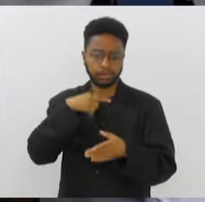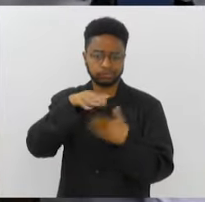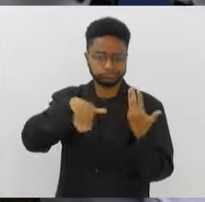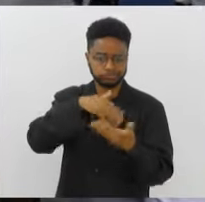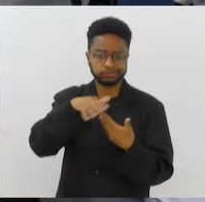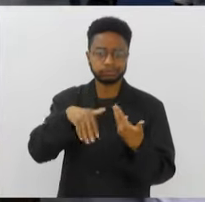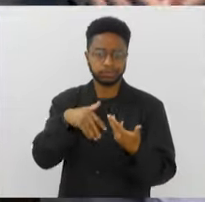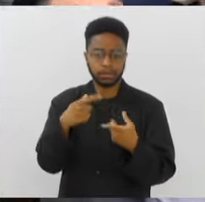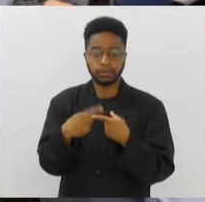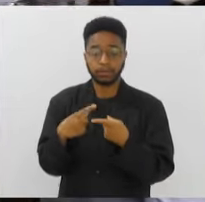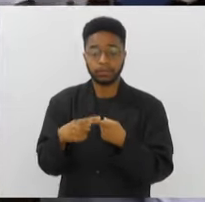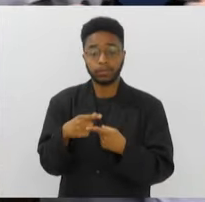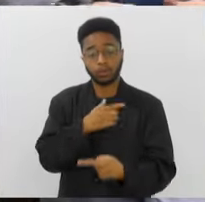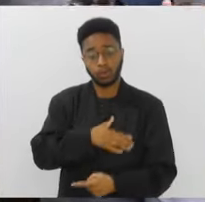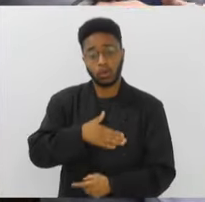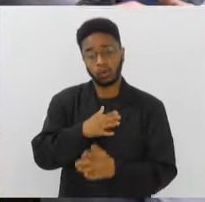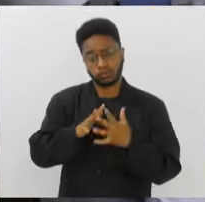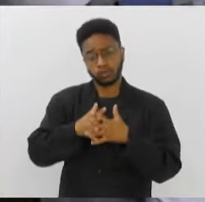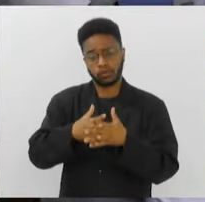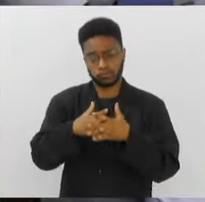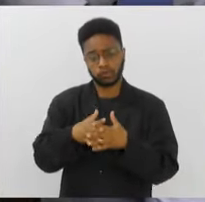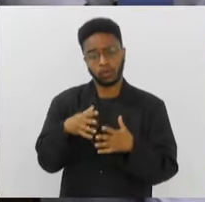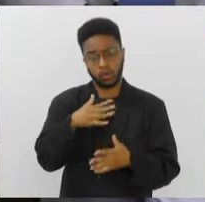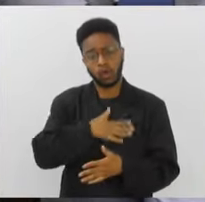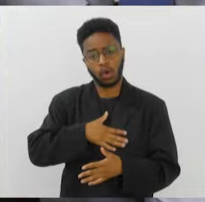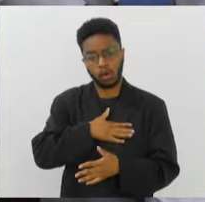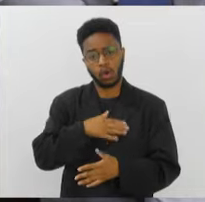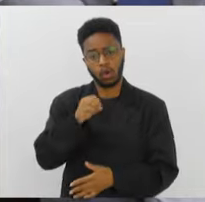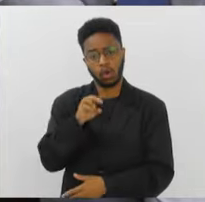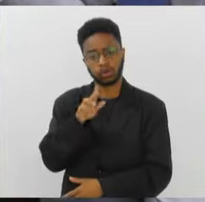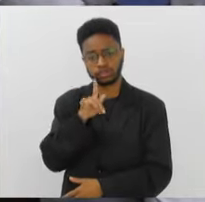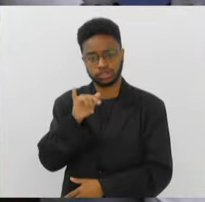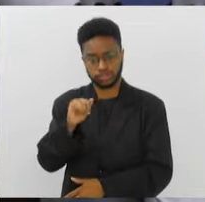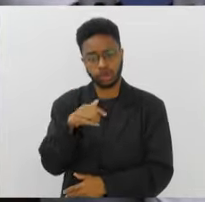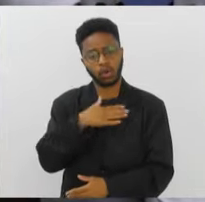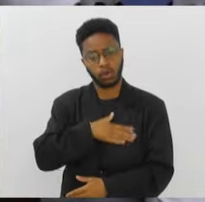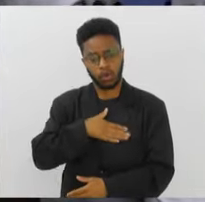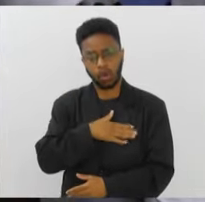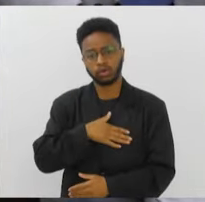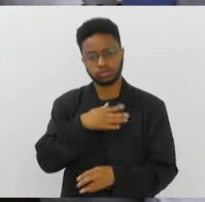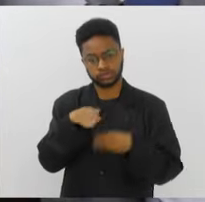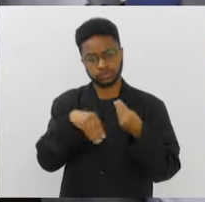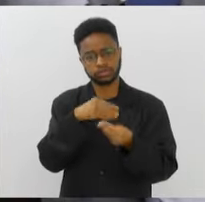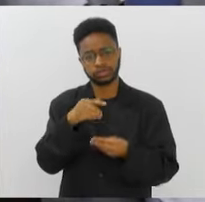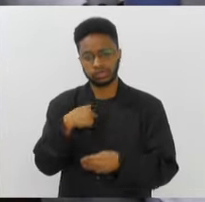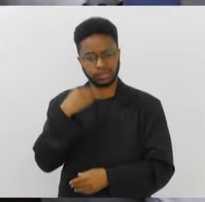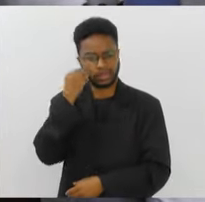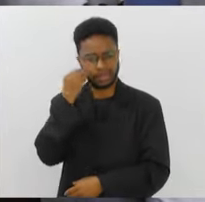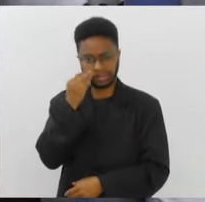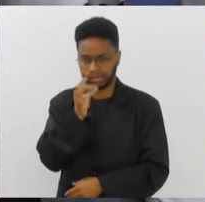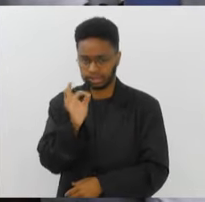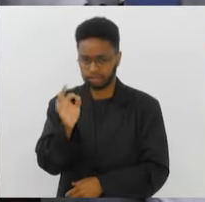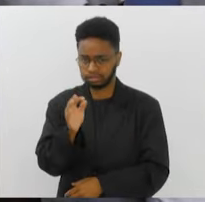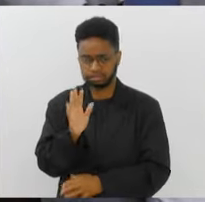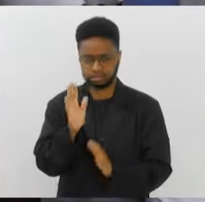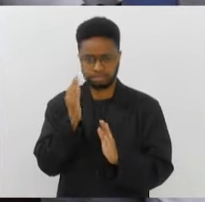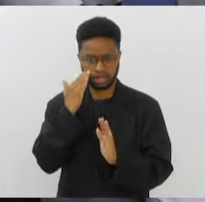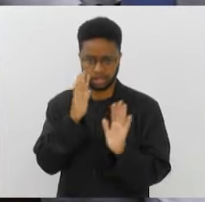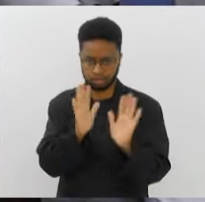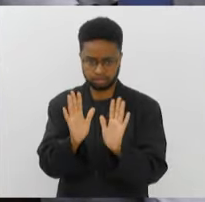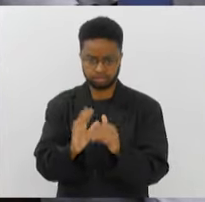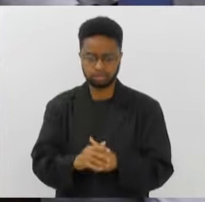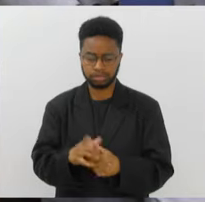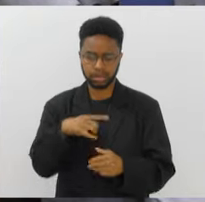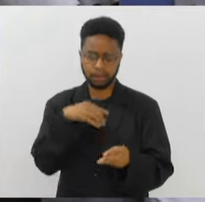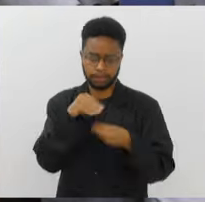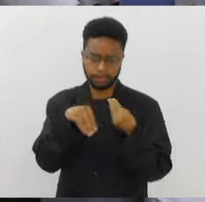Né? Eles gostam de bagunça, de orgia, sei lá, dessa orgia entre eles. Não tenta entender isso, não. Orgia administrativa, né, que eles